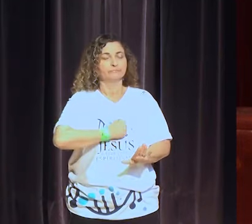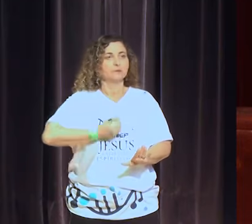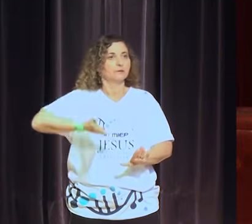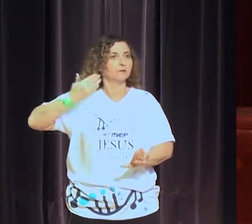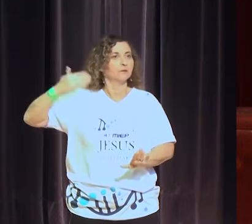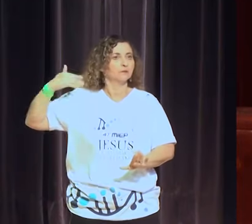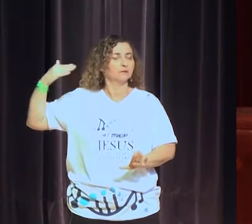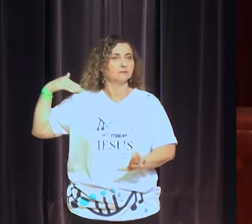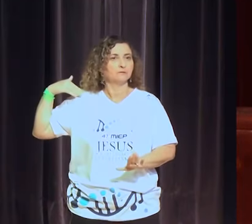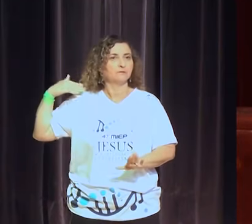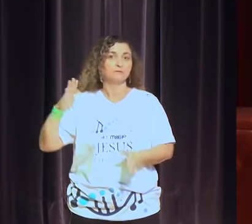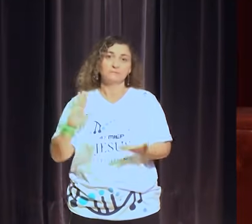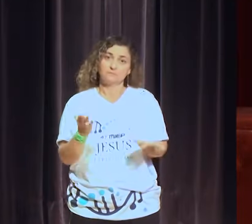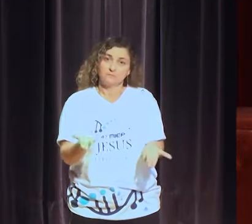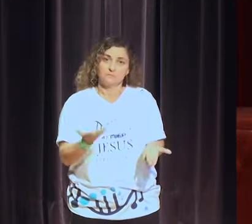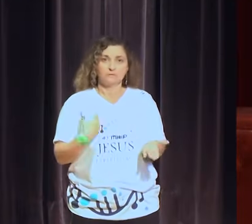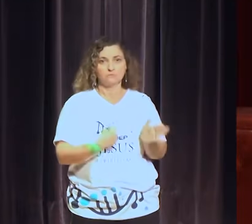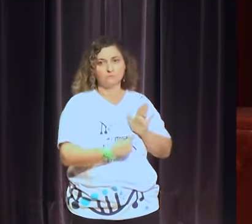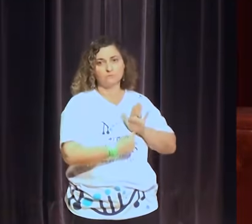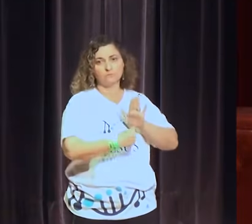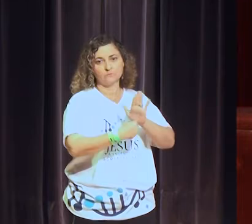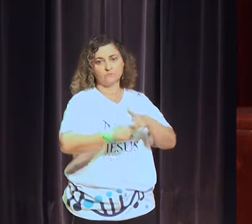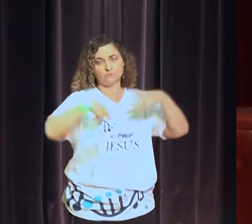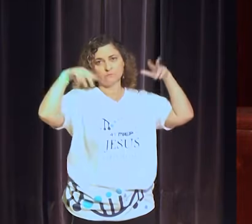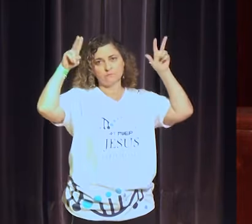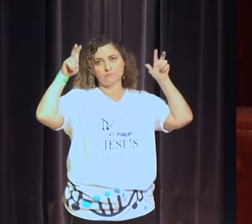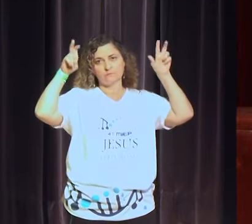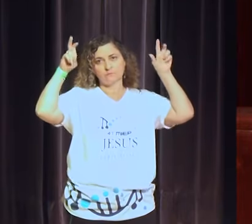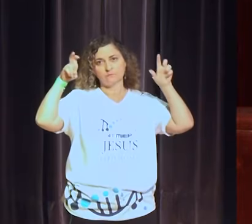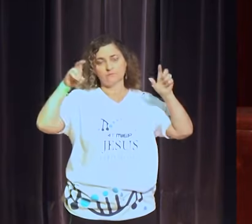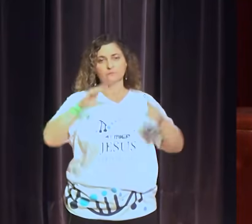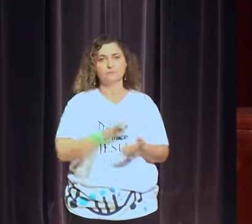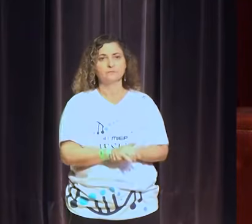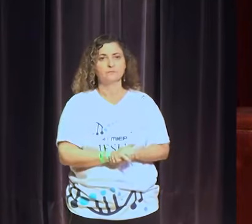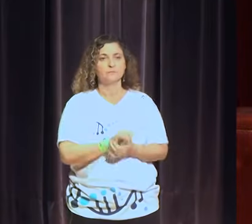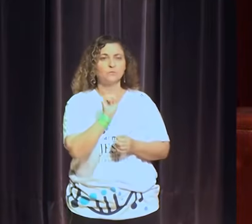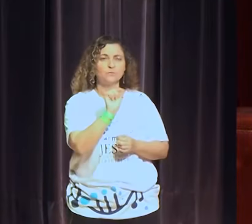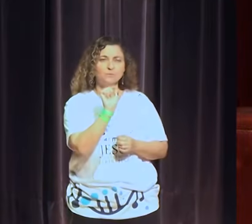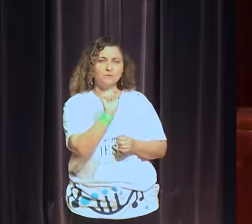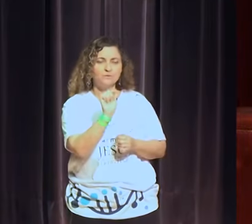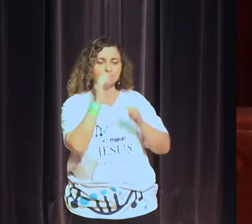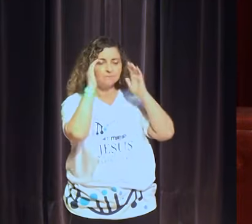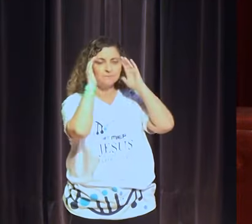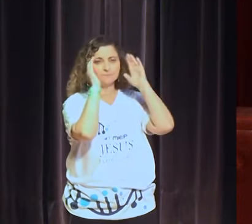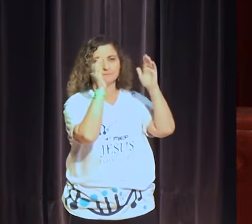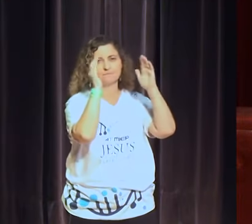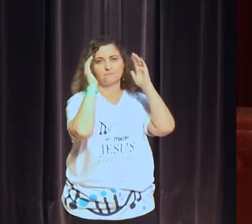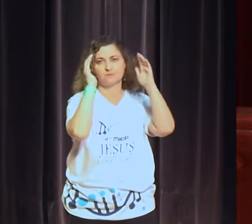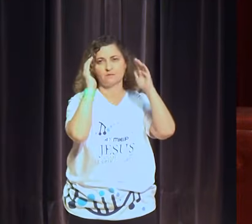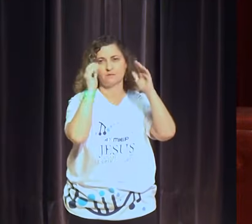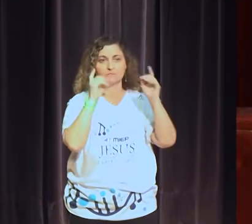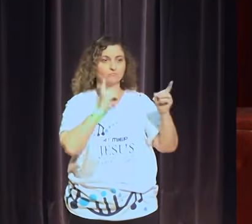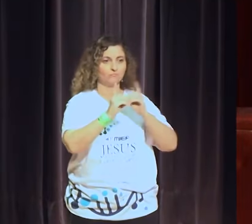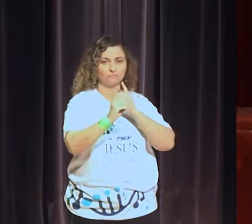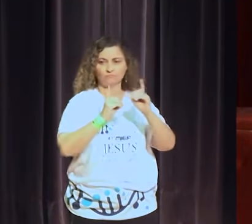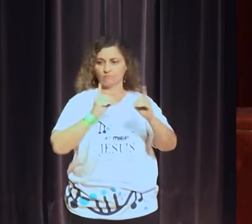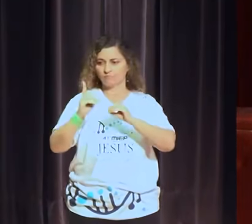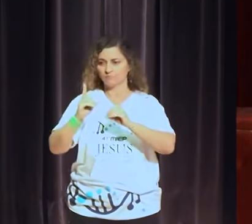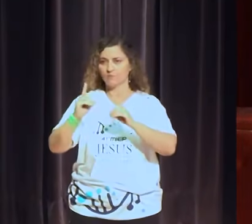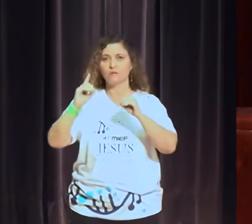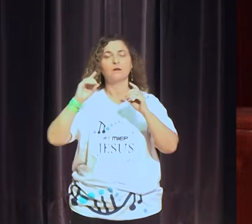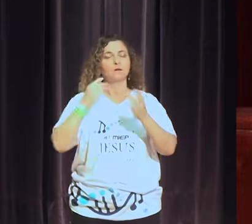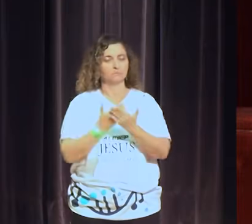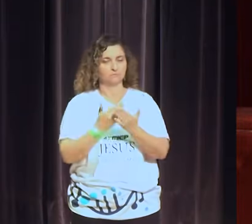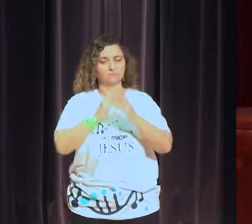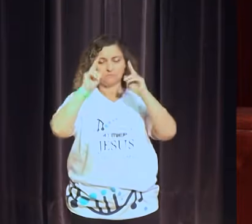A nossa abordagem, então, ela respeita e dialoga com a antropologia,